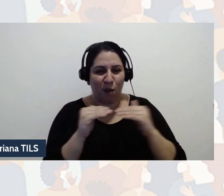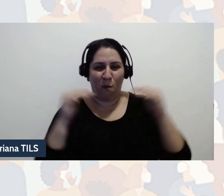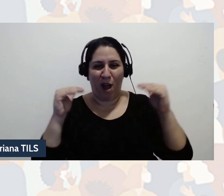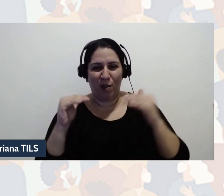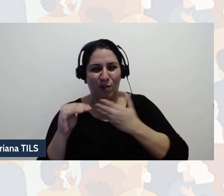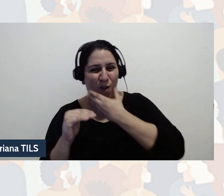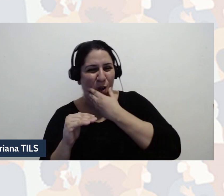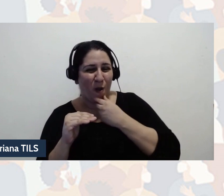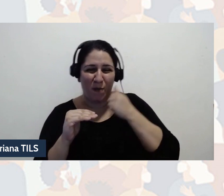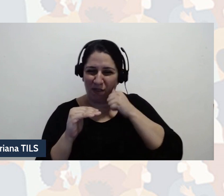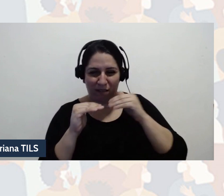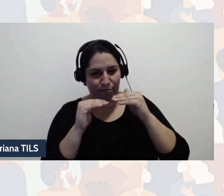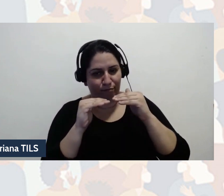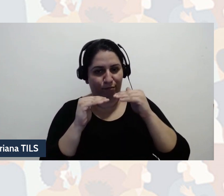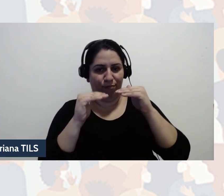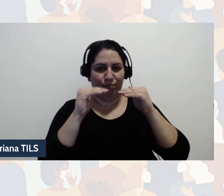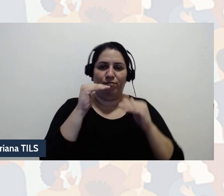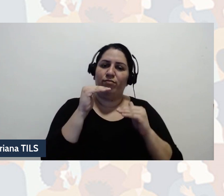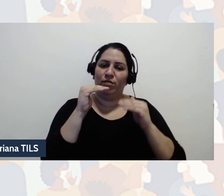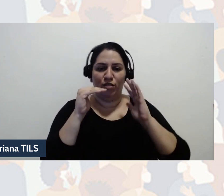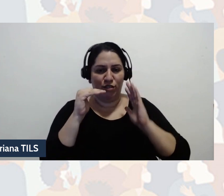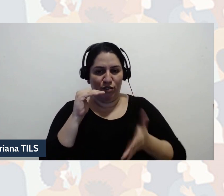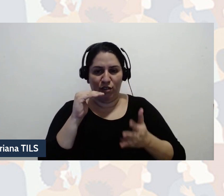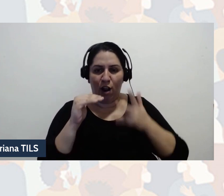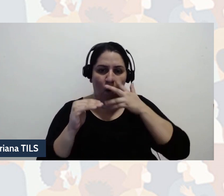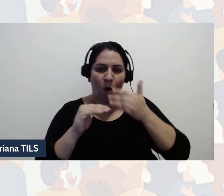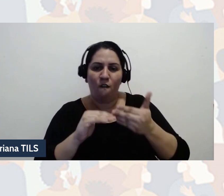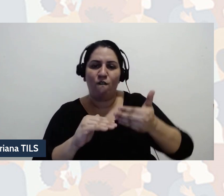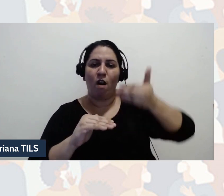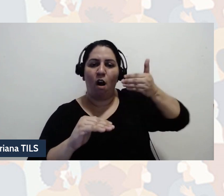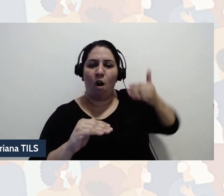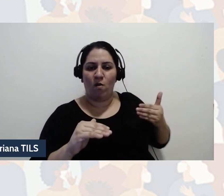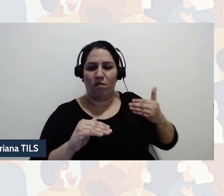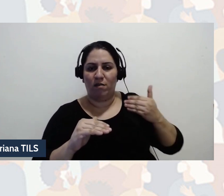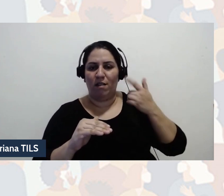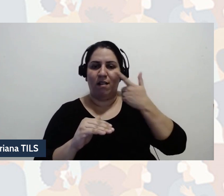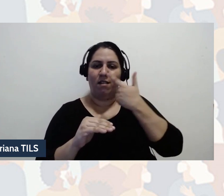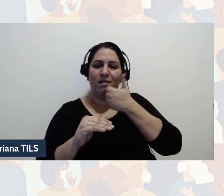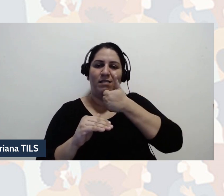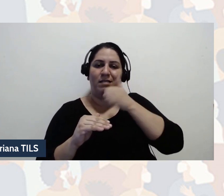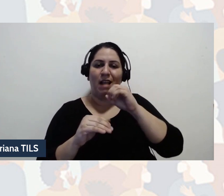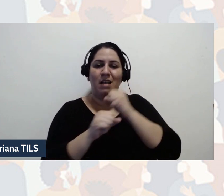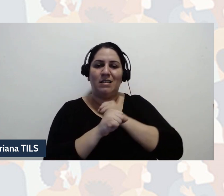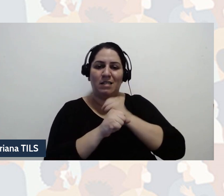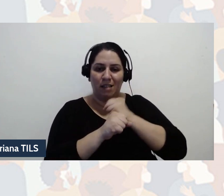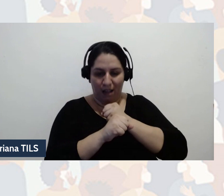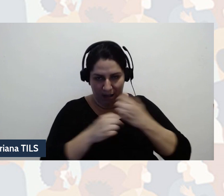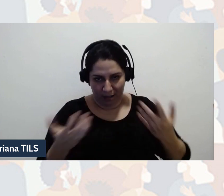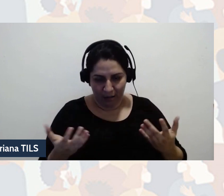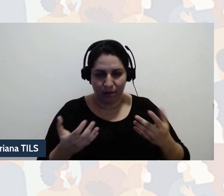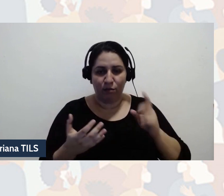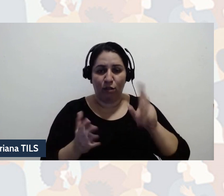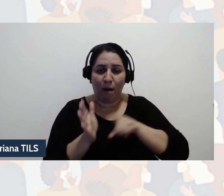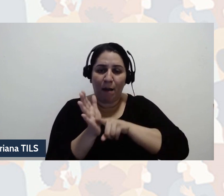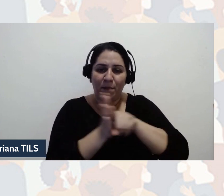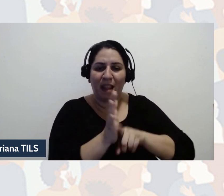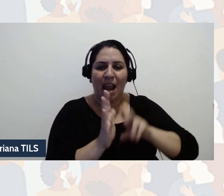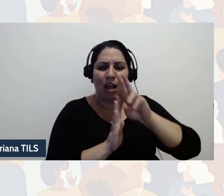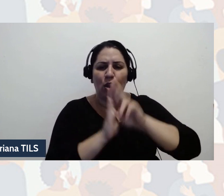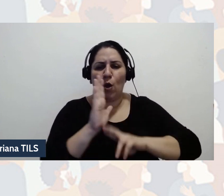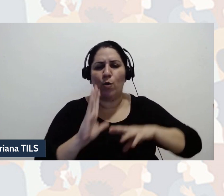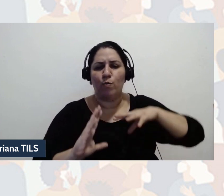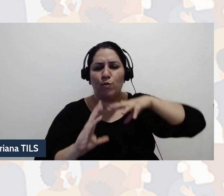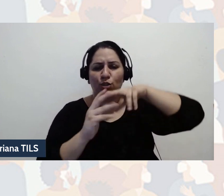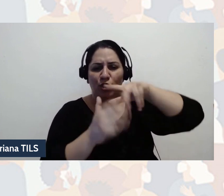uma geração. Um relatório divulgado pelo Fórum Econômico Mundial no ano passado aponta que a paridade só deve ser